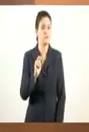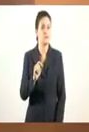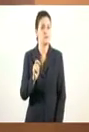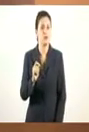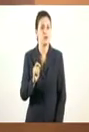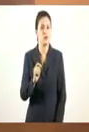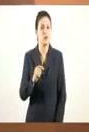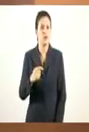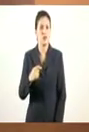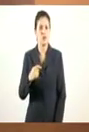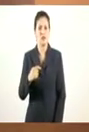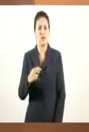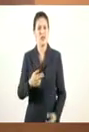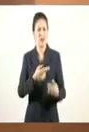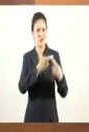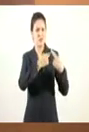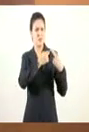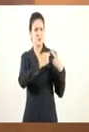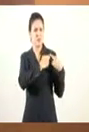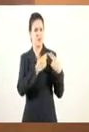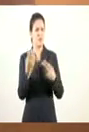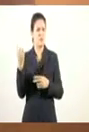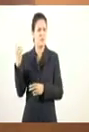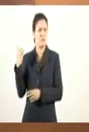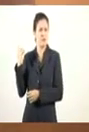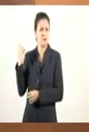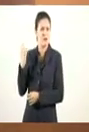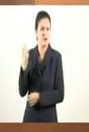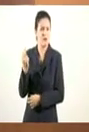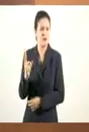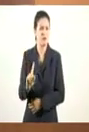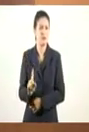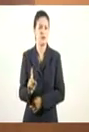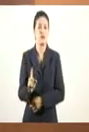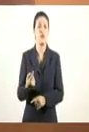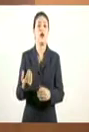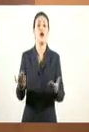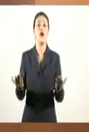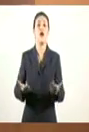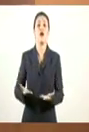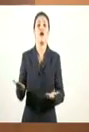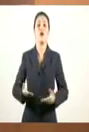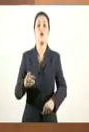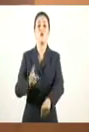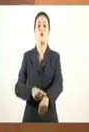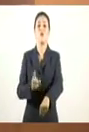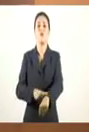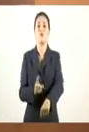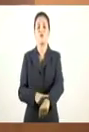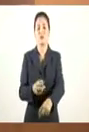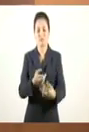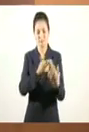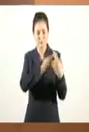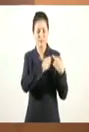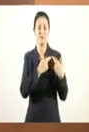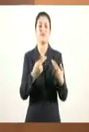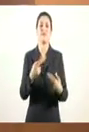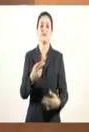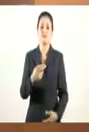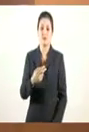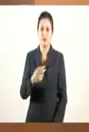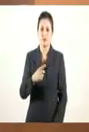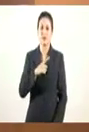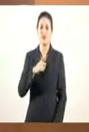ele não construiu isso, mas assumindo que a responsabilidade de resolver agora é dele e é nossa. E essa Assembleia, eu tenho